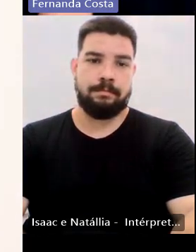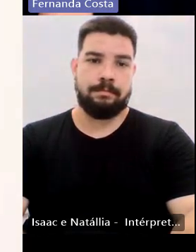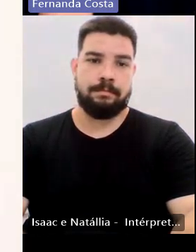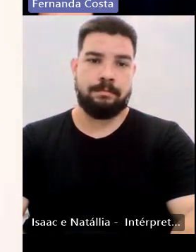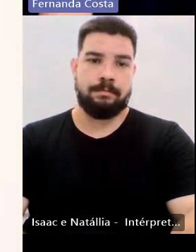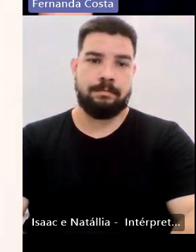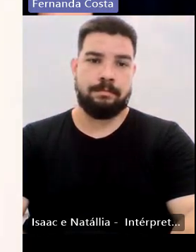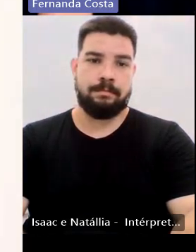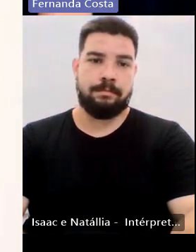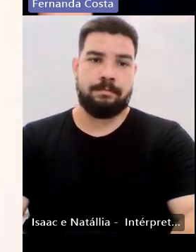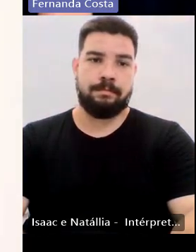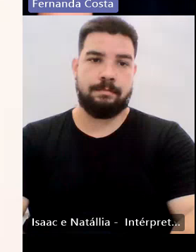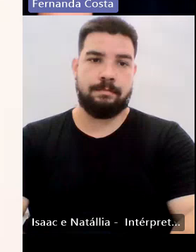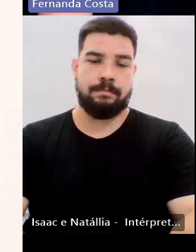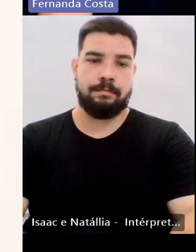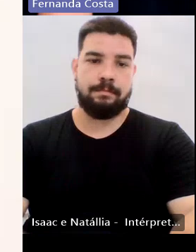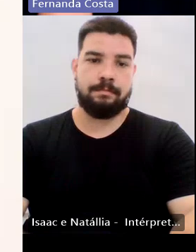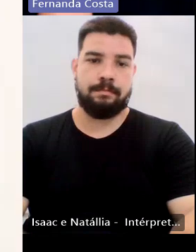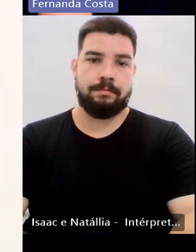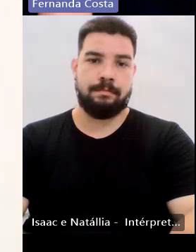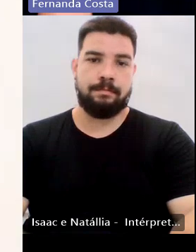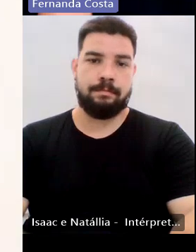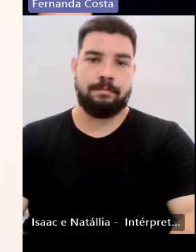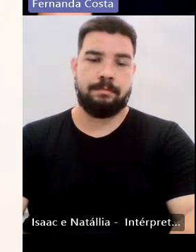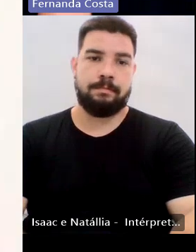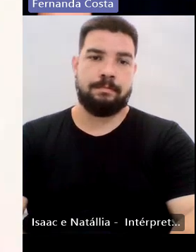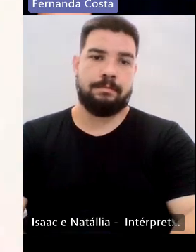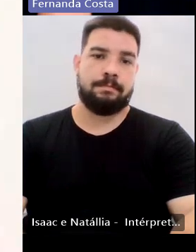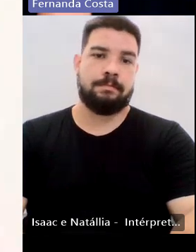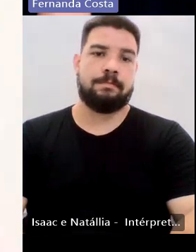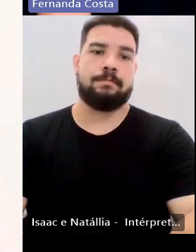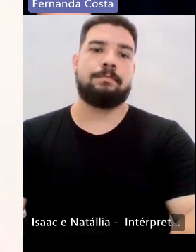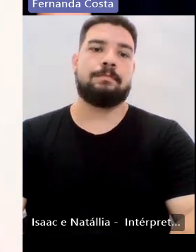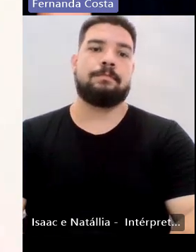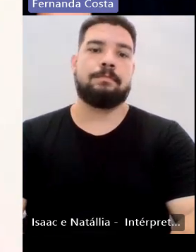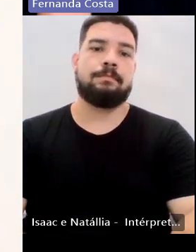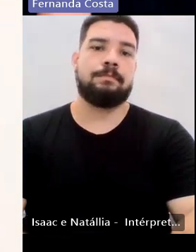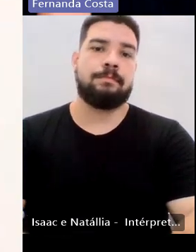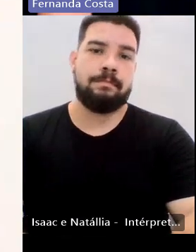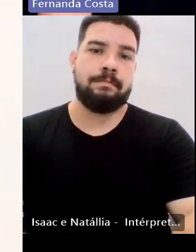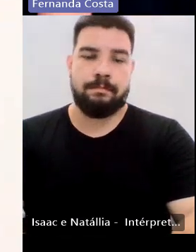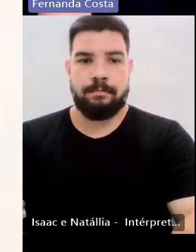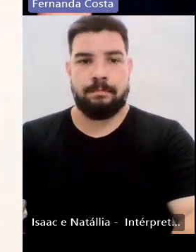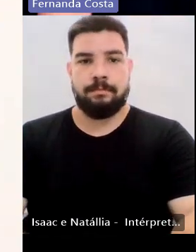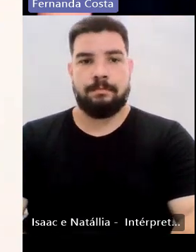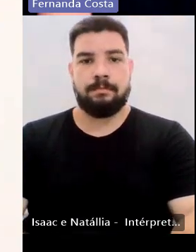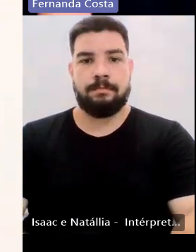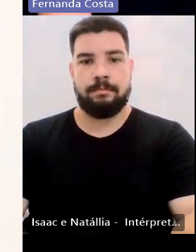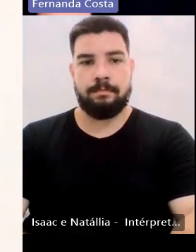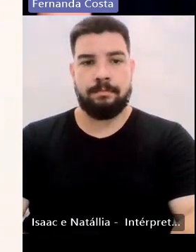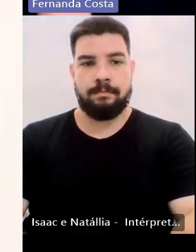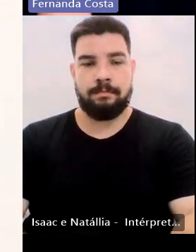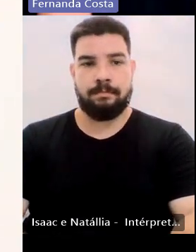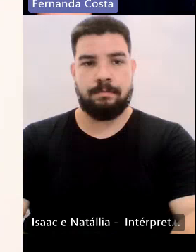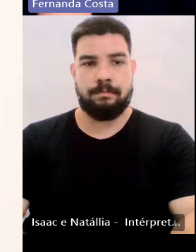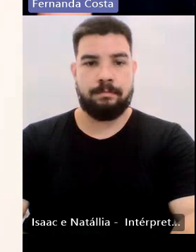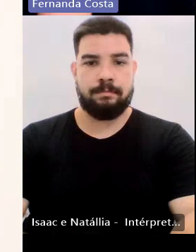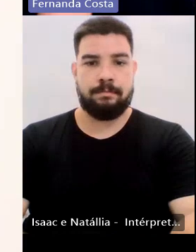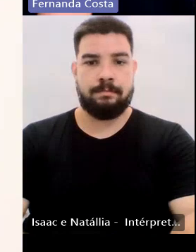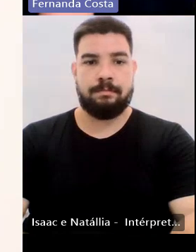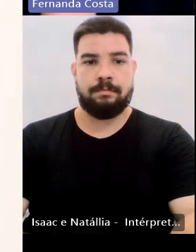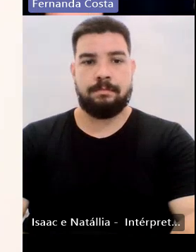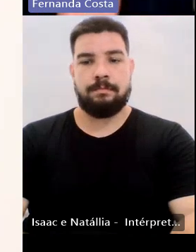ciliadas. Esses movimentos causam diferenças de tensão que produzem sinais elétricos, que são transmitidos pelo